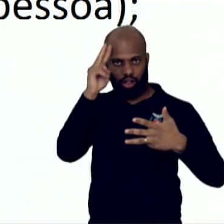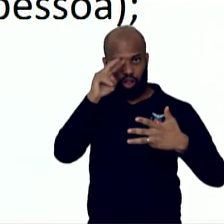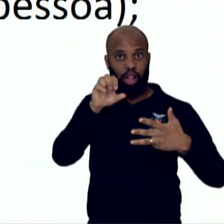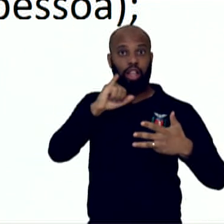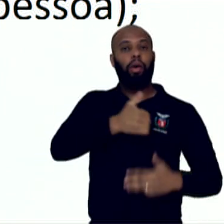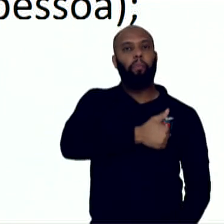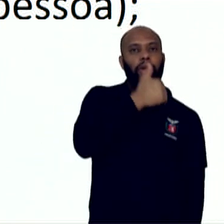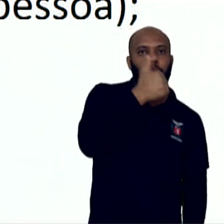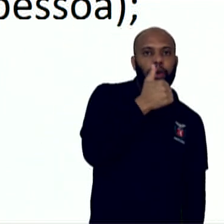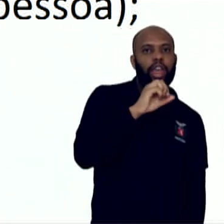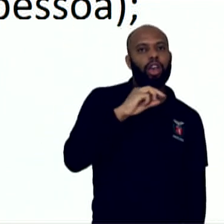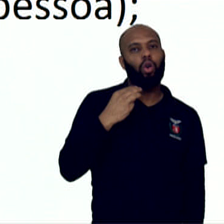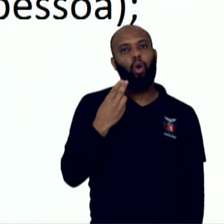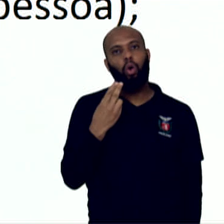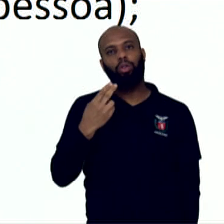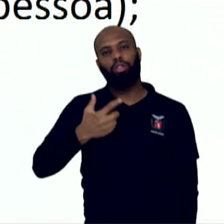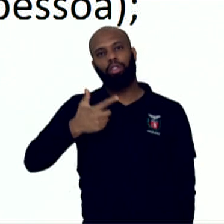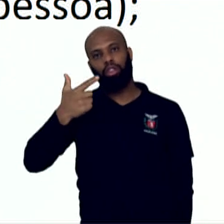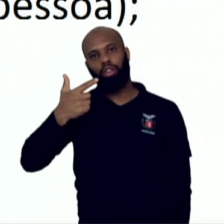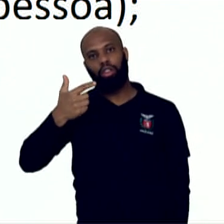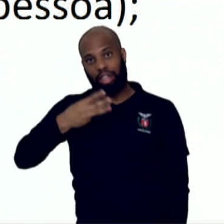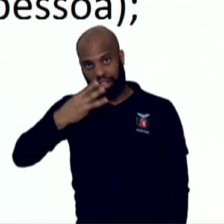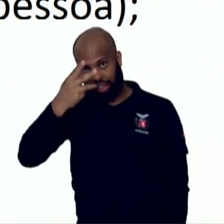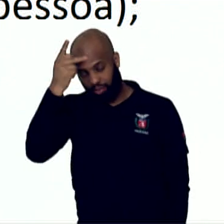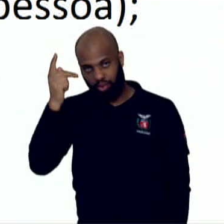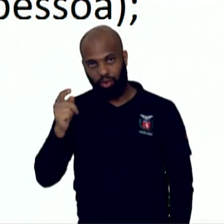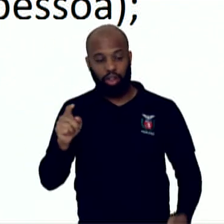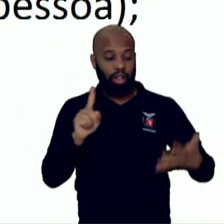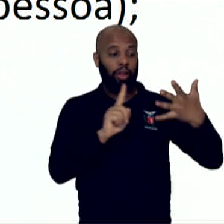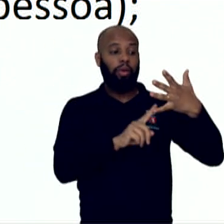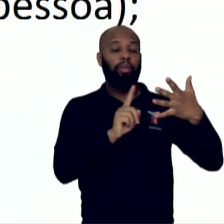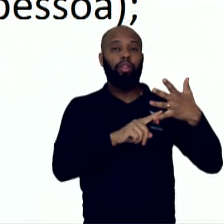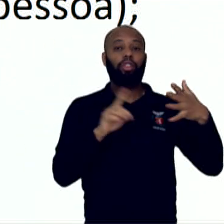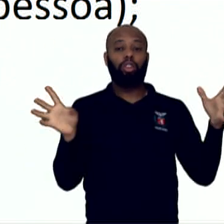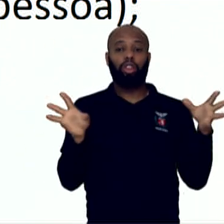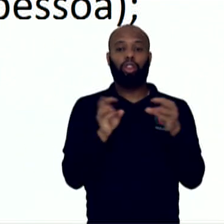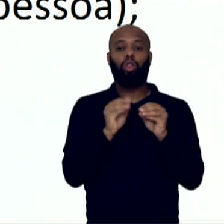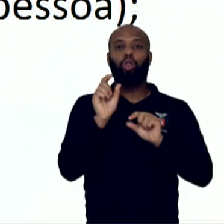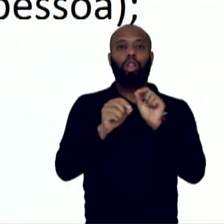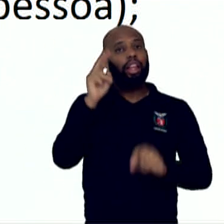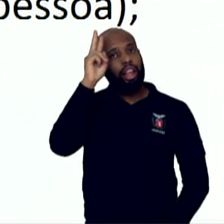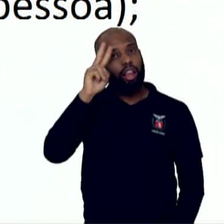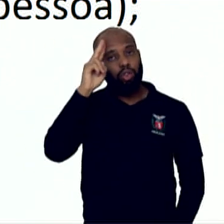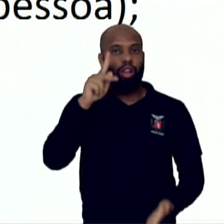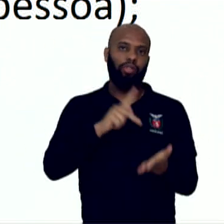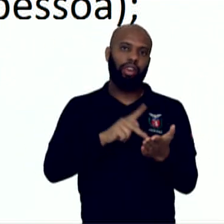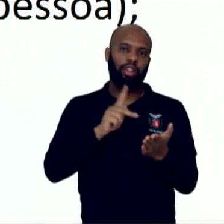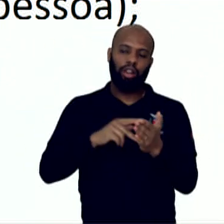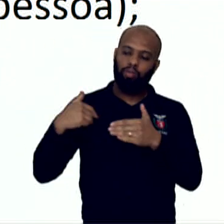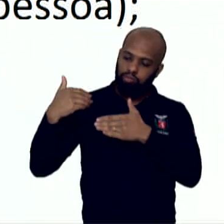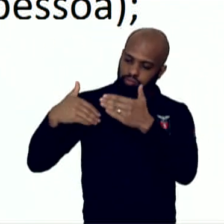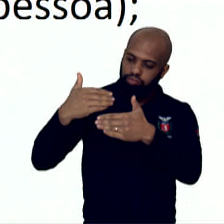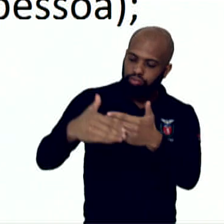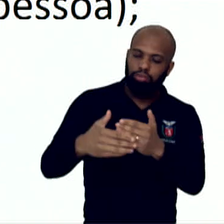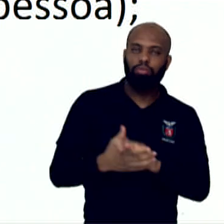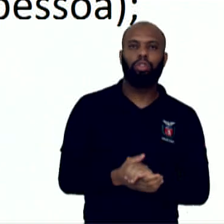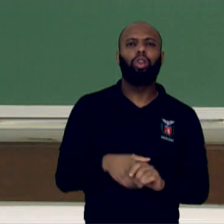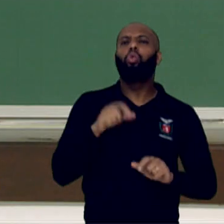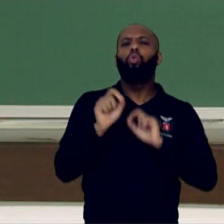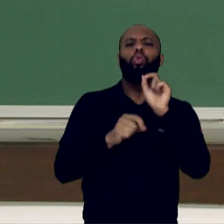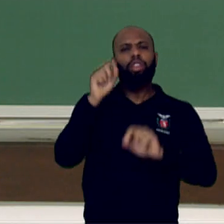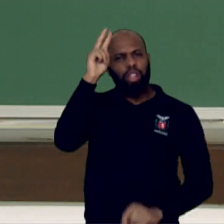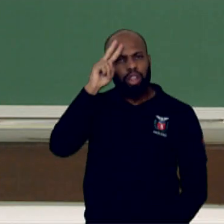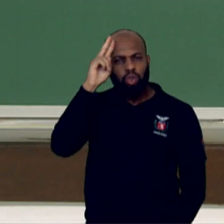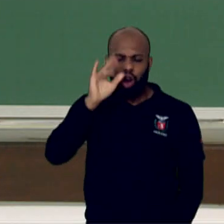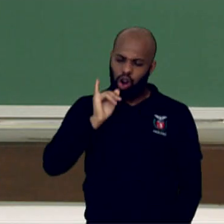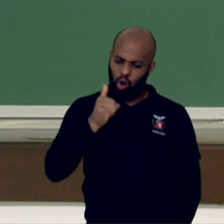é primeira ou terceira pessoa. E também o enredo, que é a história que é contada. Que história que é contada aqui?